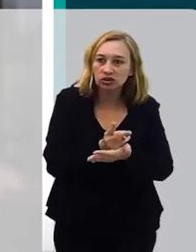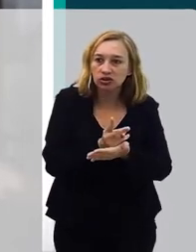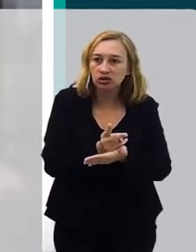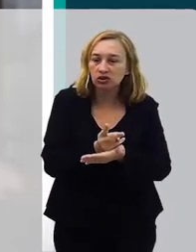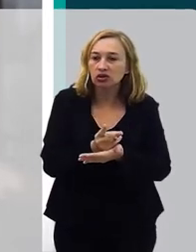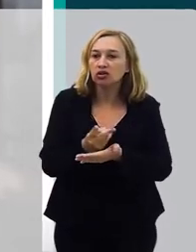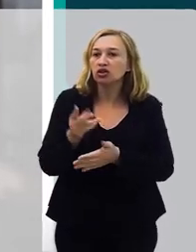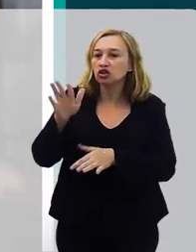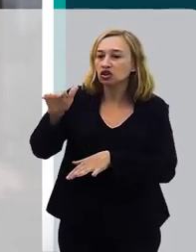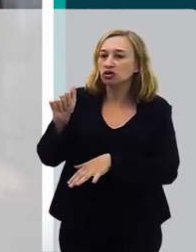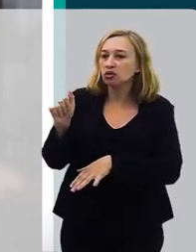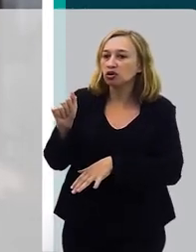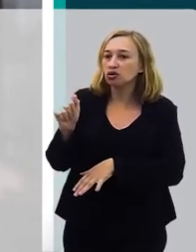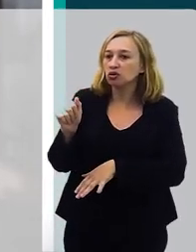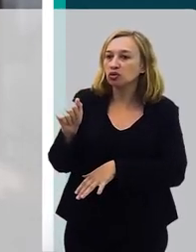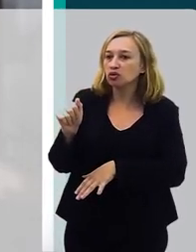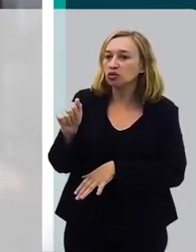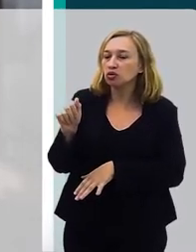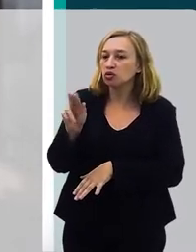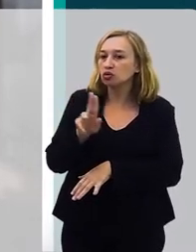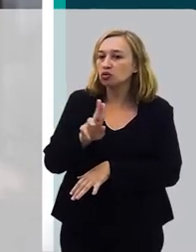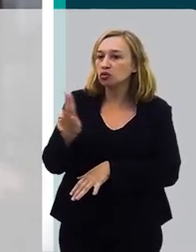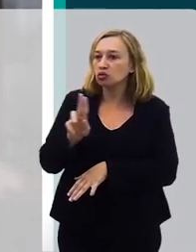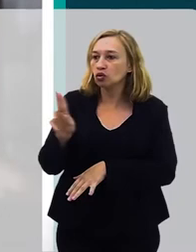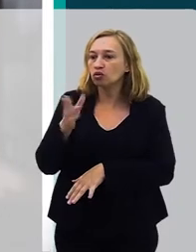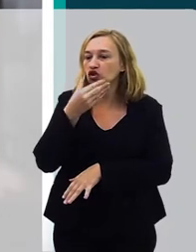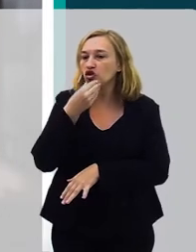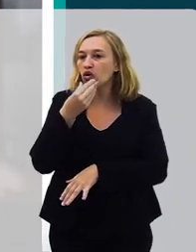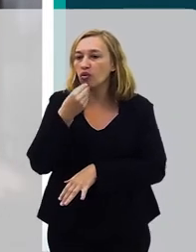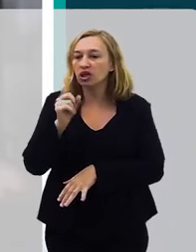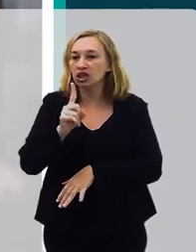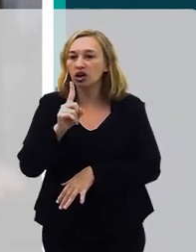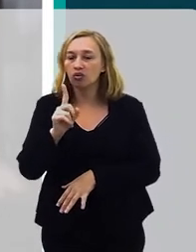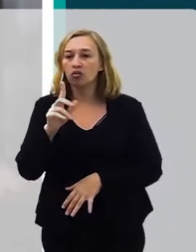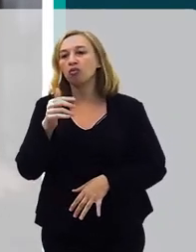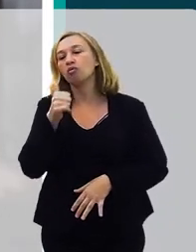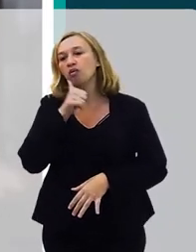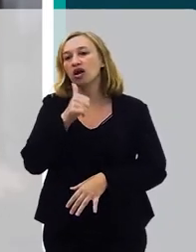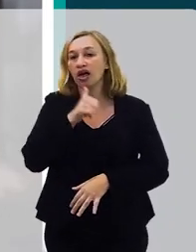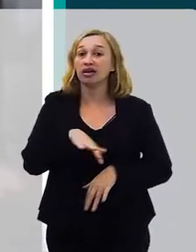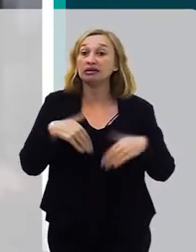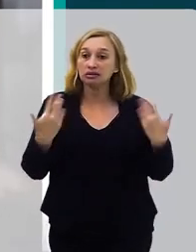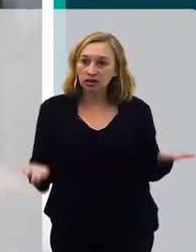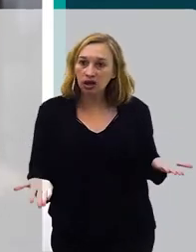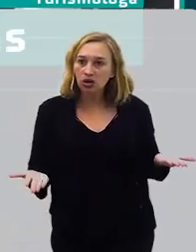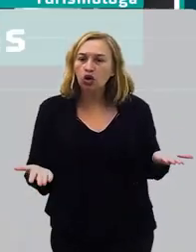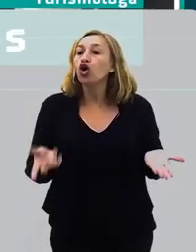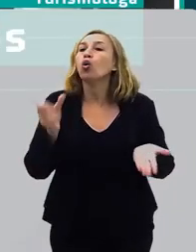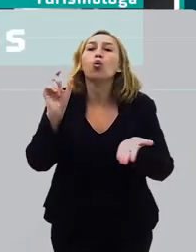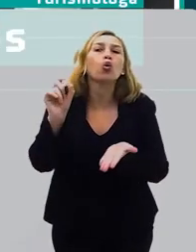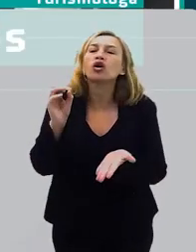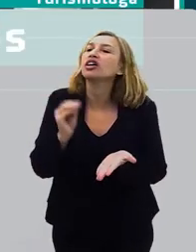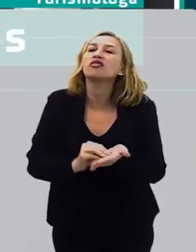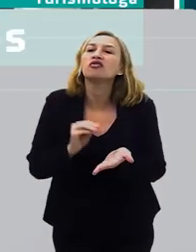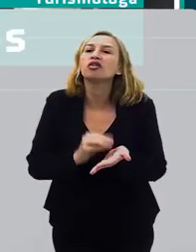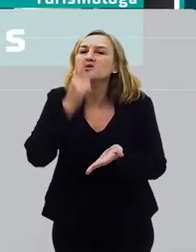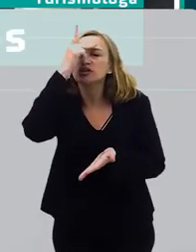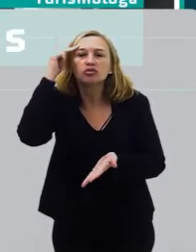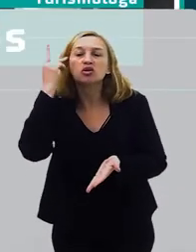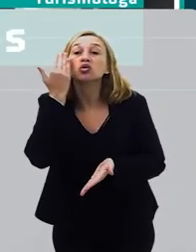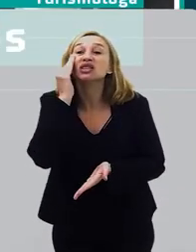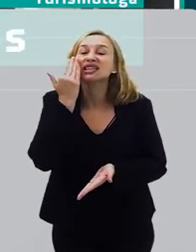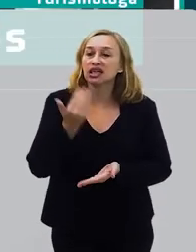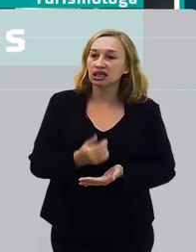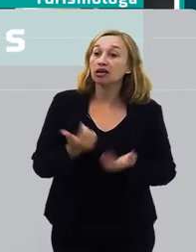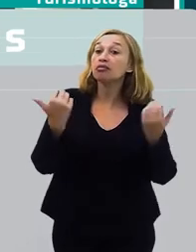assim ela foi chamada duas vezes no pronome masculino. Então, assim, o que falta para as